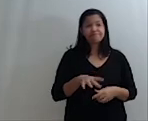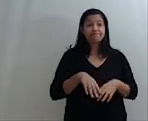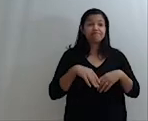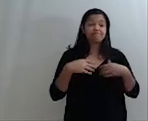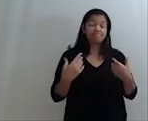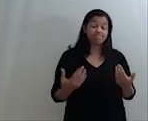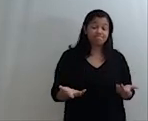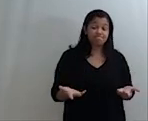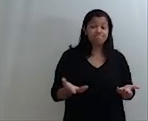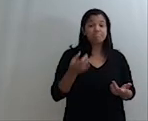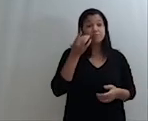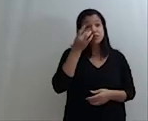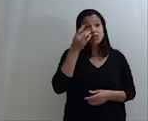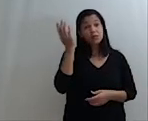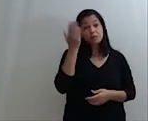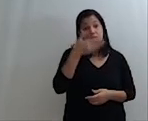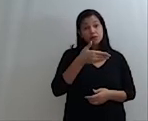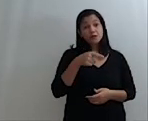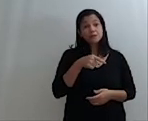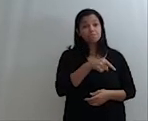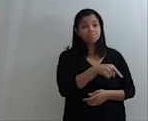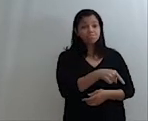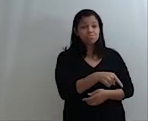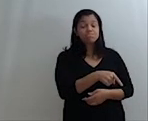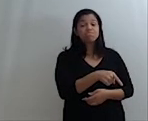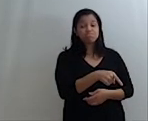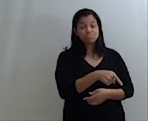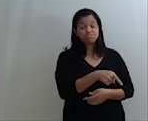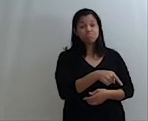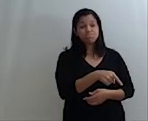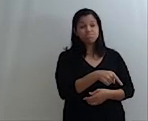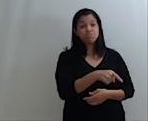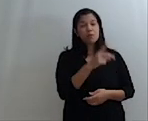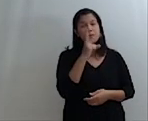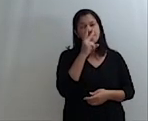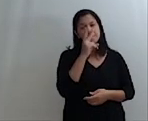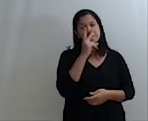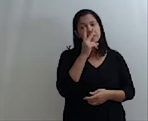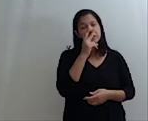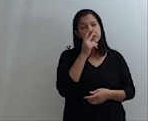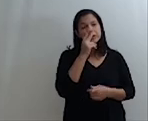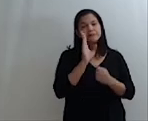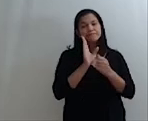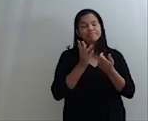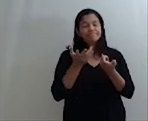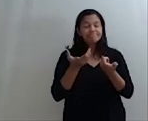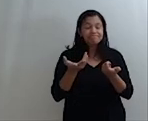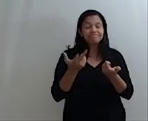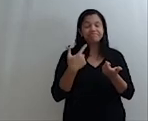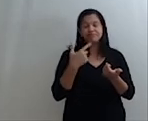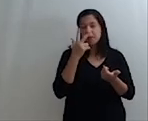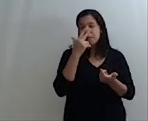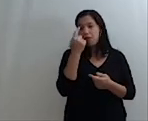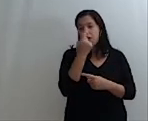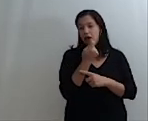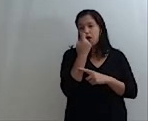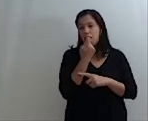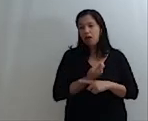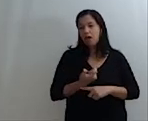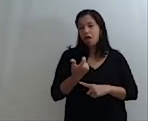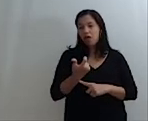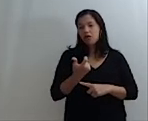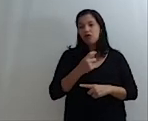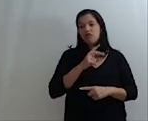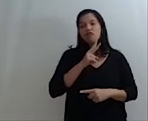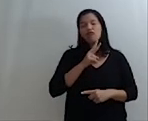prova que já tem em si um grau de subjetividade muito grande é ainda mais falível